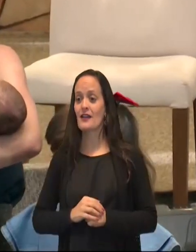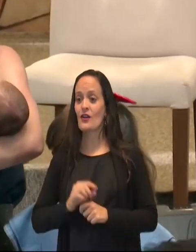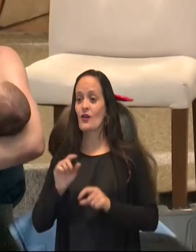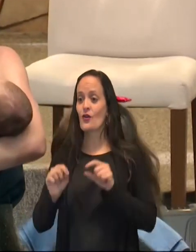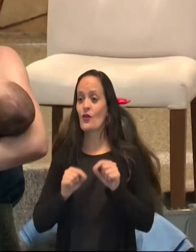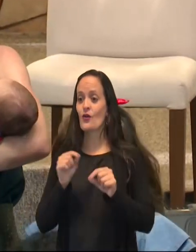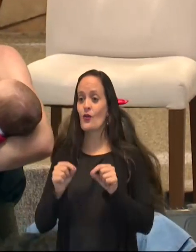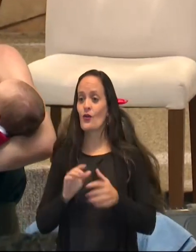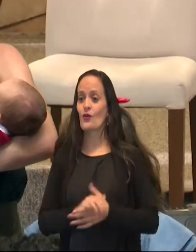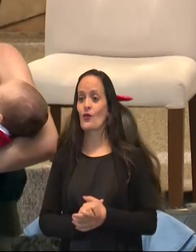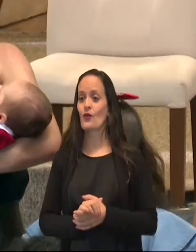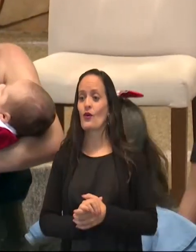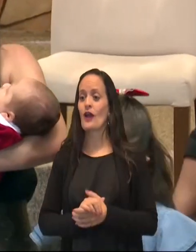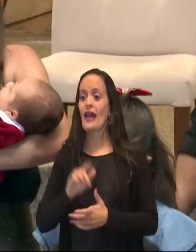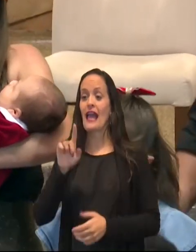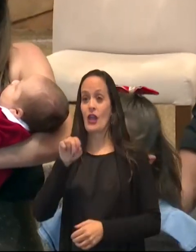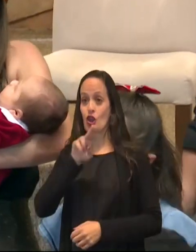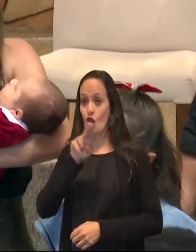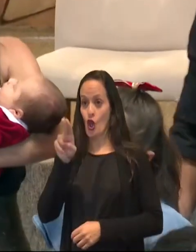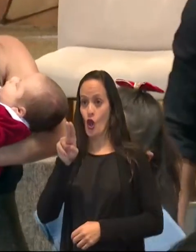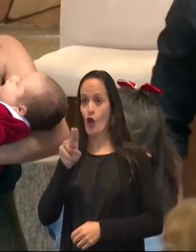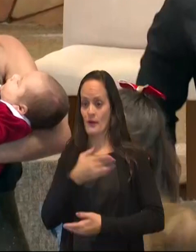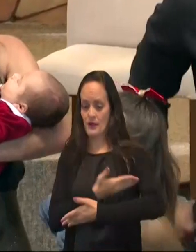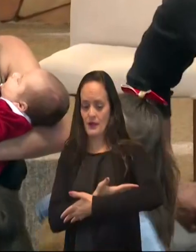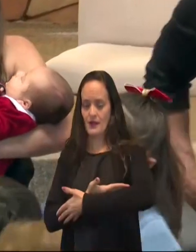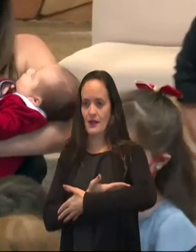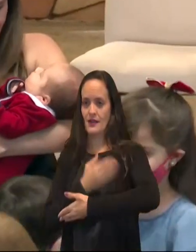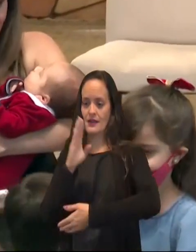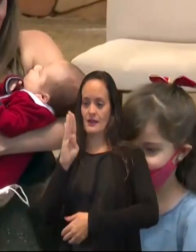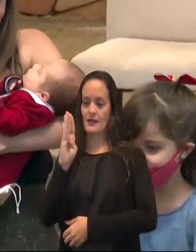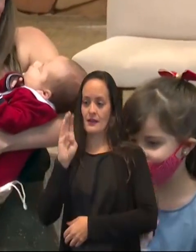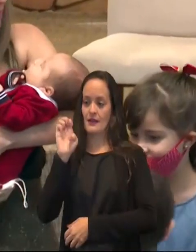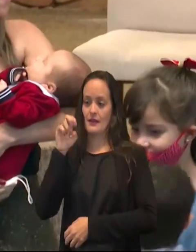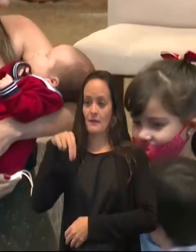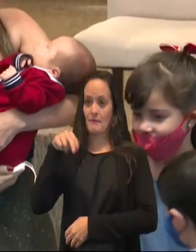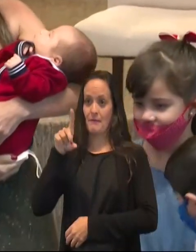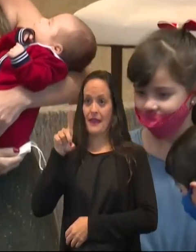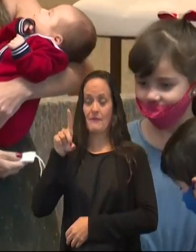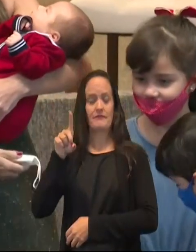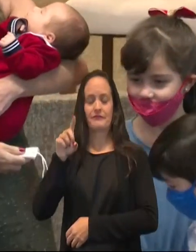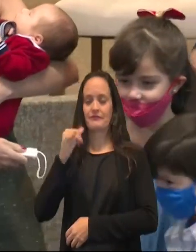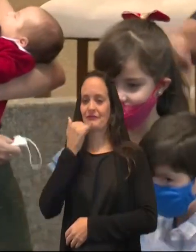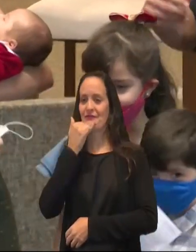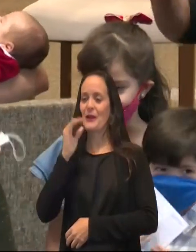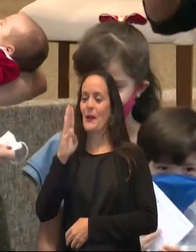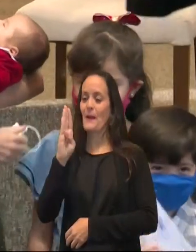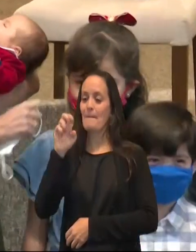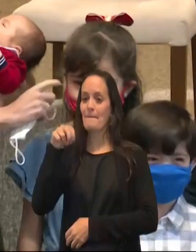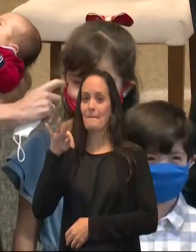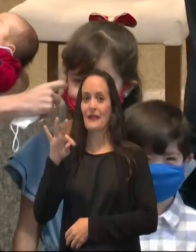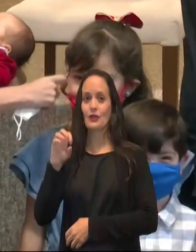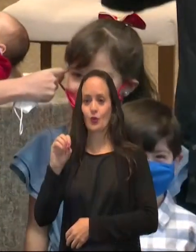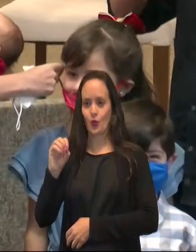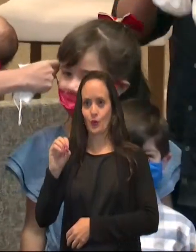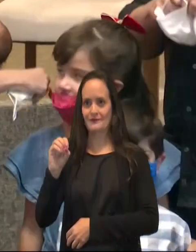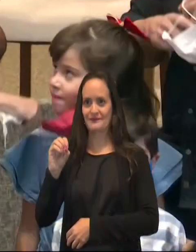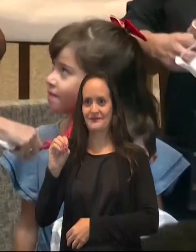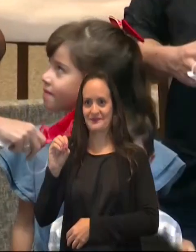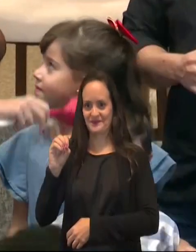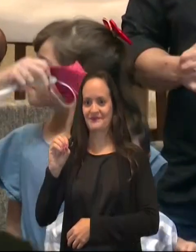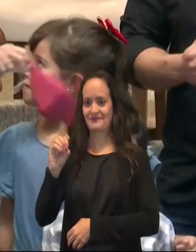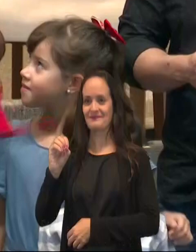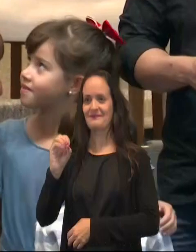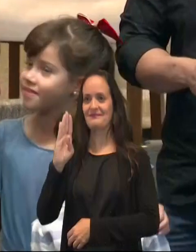de Benedito, que significa abençoado. Obrigado, irmão. Que significa